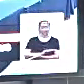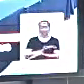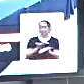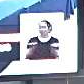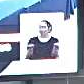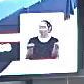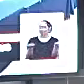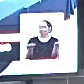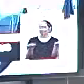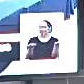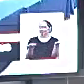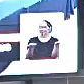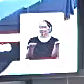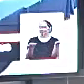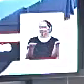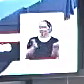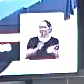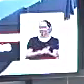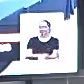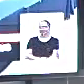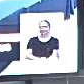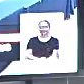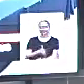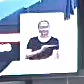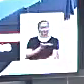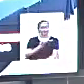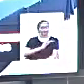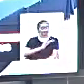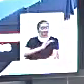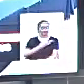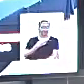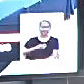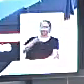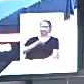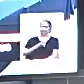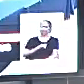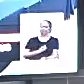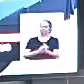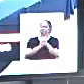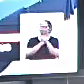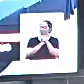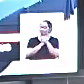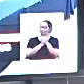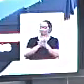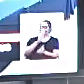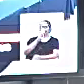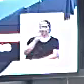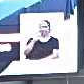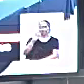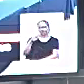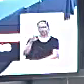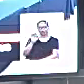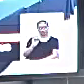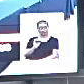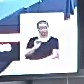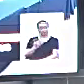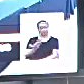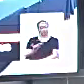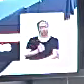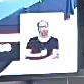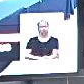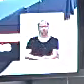todos Olha gente amiga primeiro parabenizar o Betão por essa iniciativa Senor Presidente Cleiton